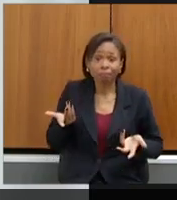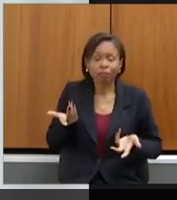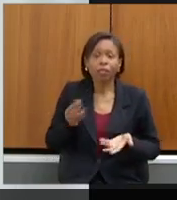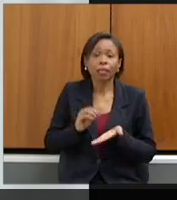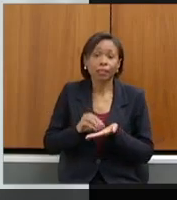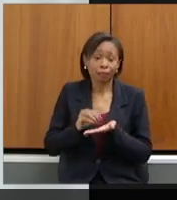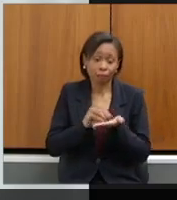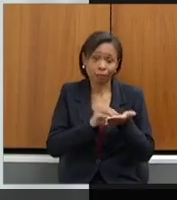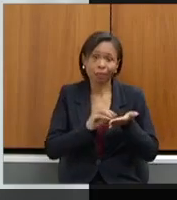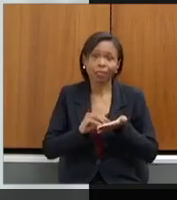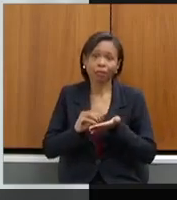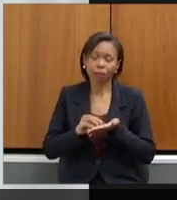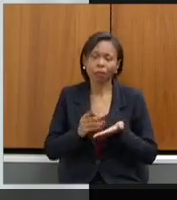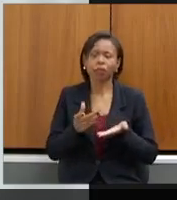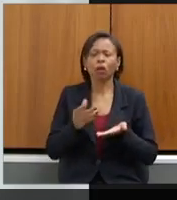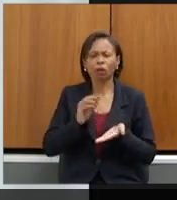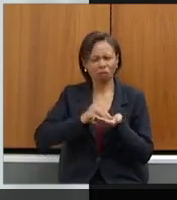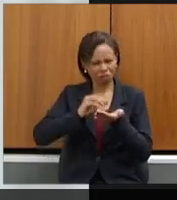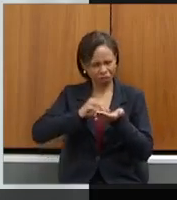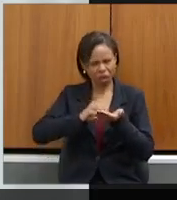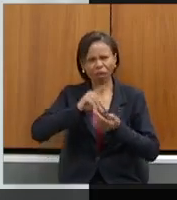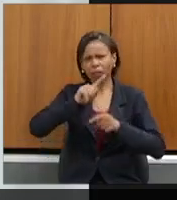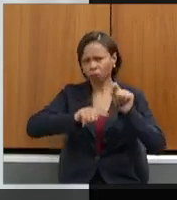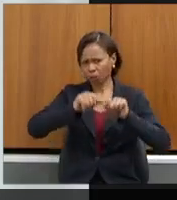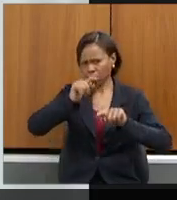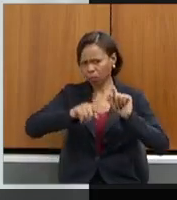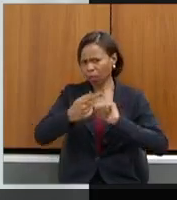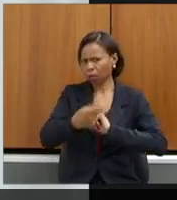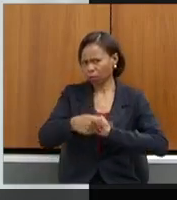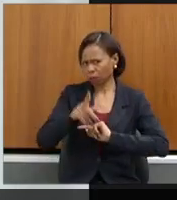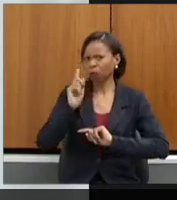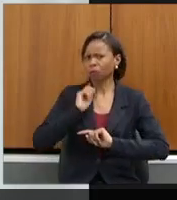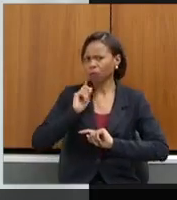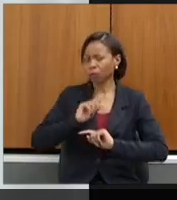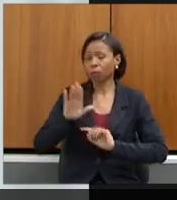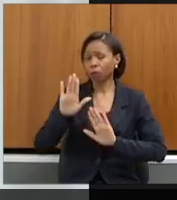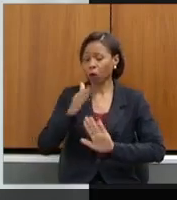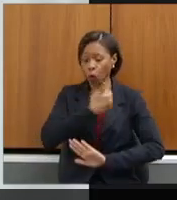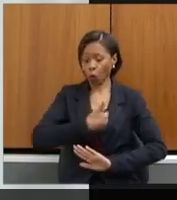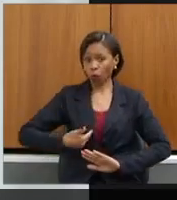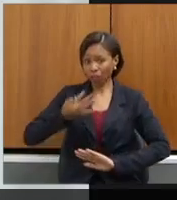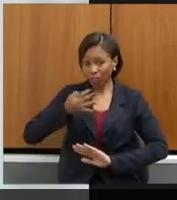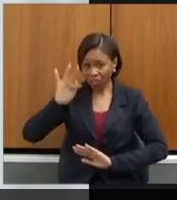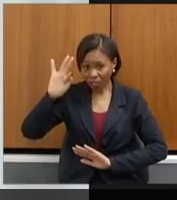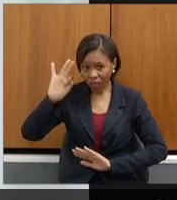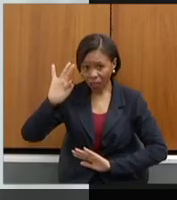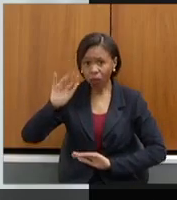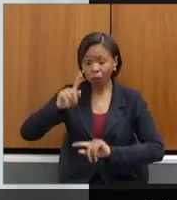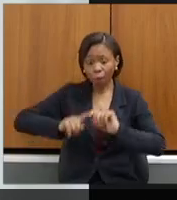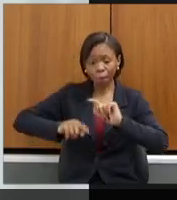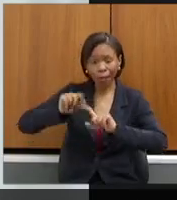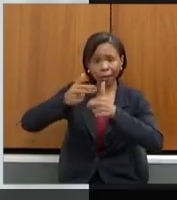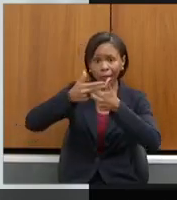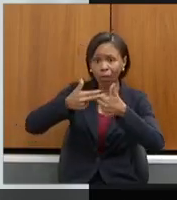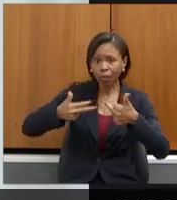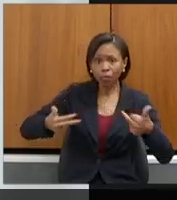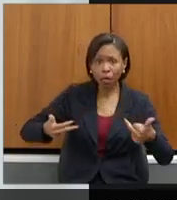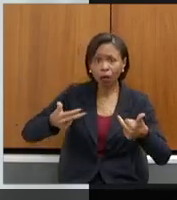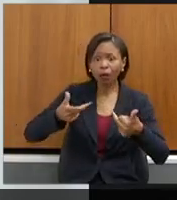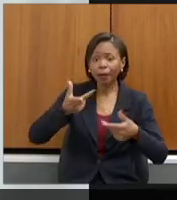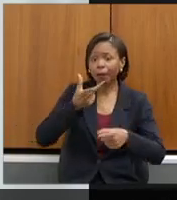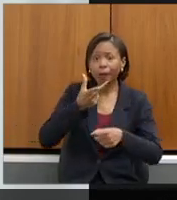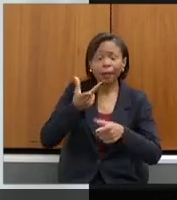mesmo com falta de insumo em Minas Gerais o governo federal teve em sono excessivo e inclusive te abençoe para correr corrigir